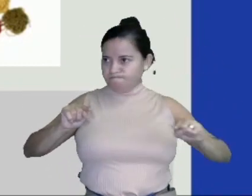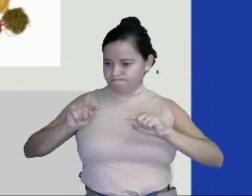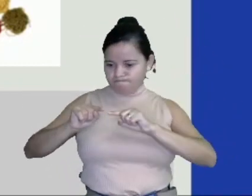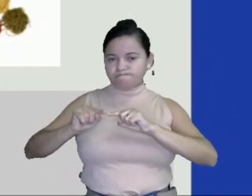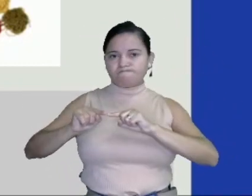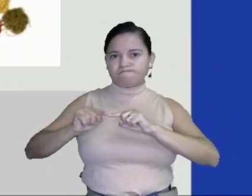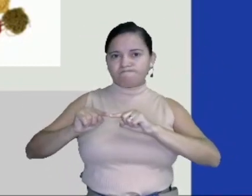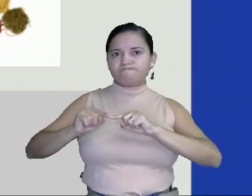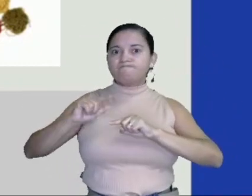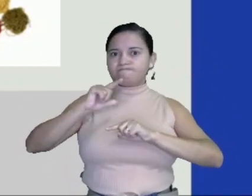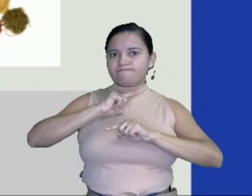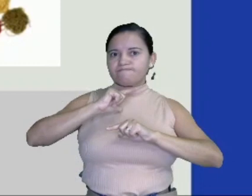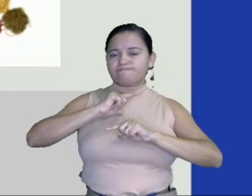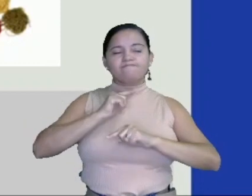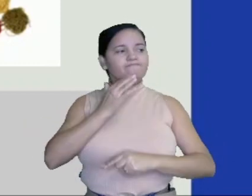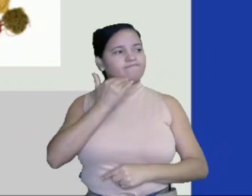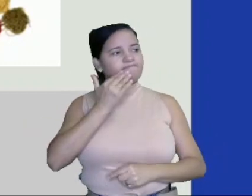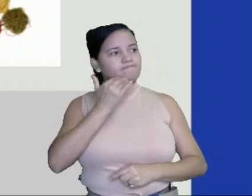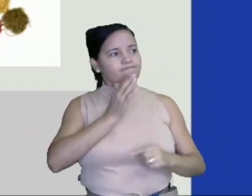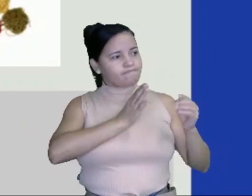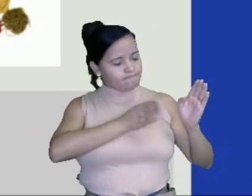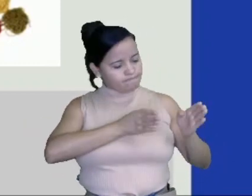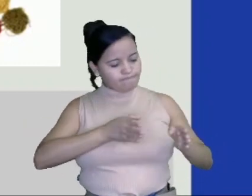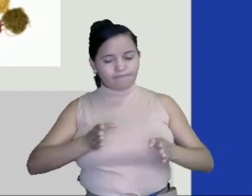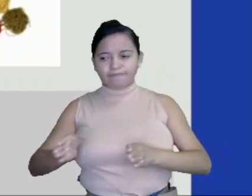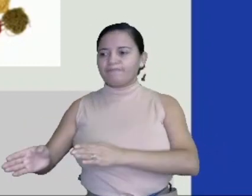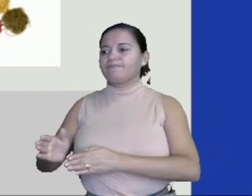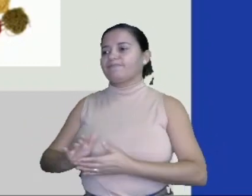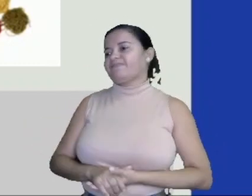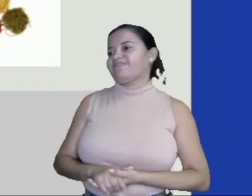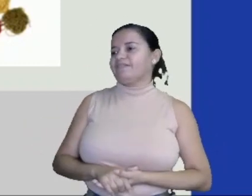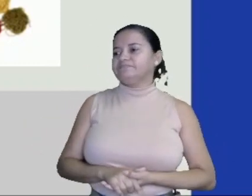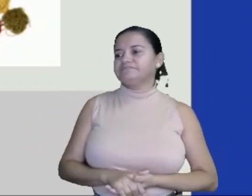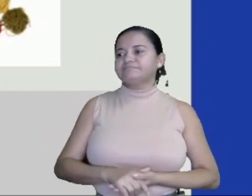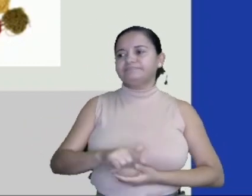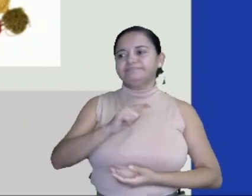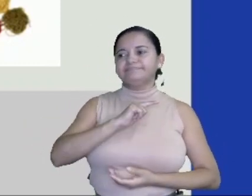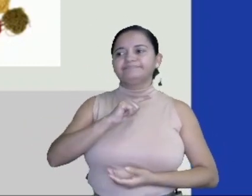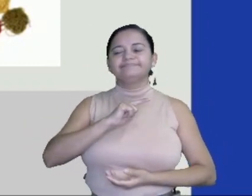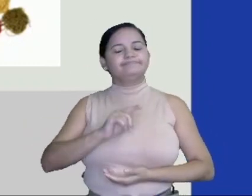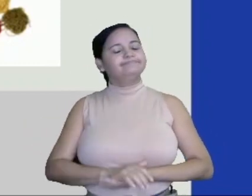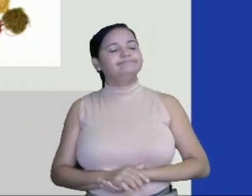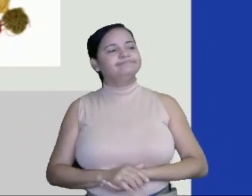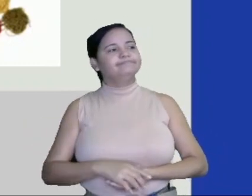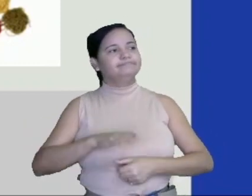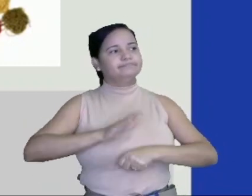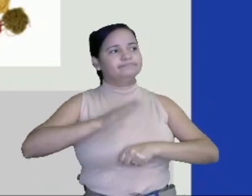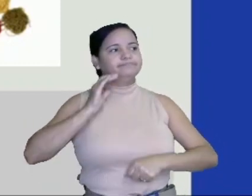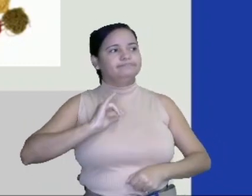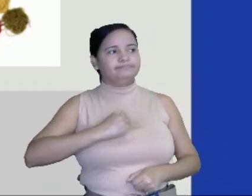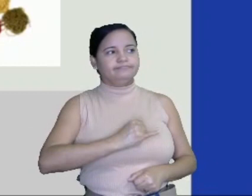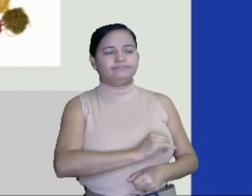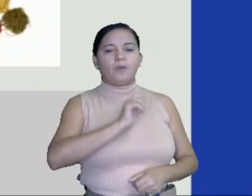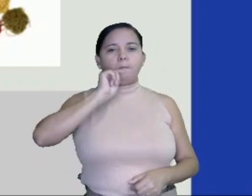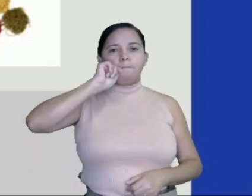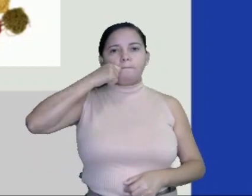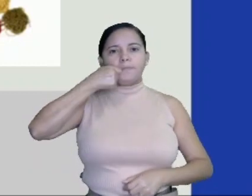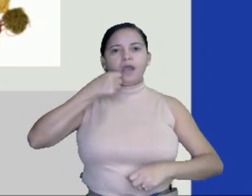você deve comer em quantidades. Então, os carboidratos, que são os alimentos energéticos, os pães, os bolos, você